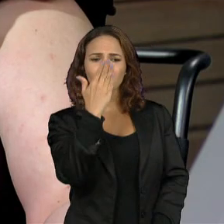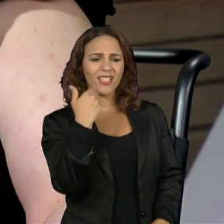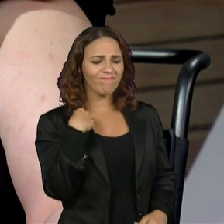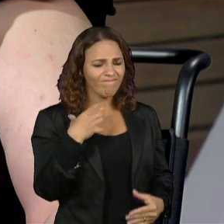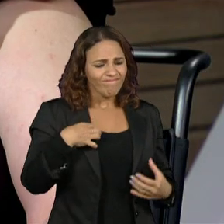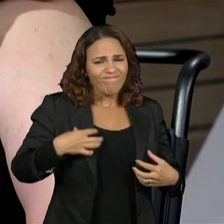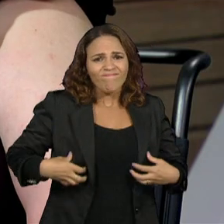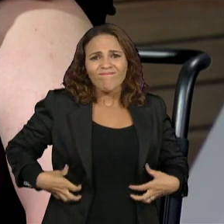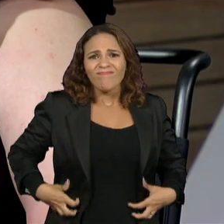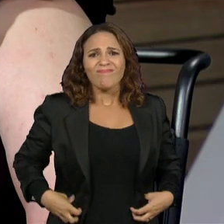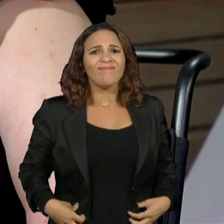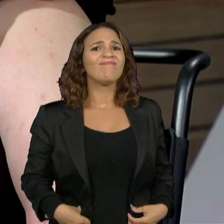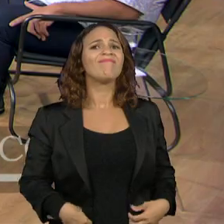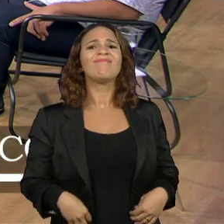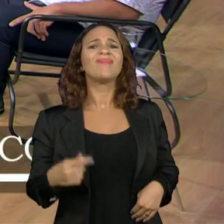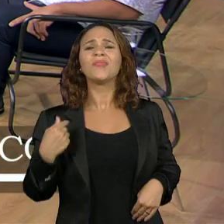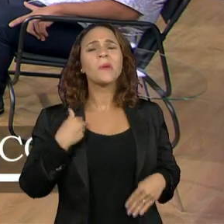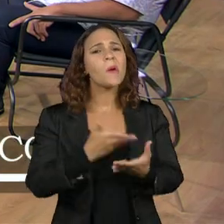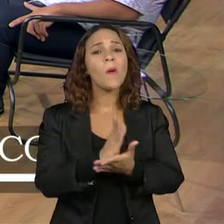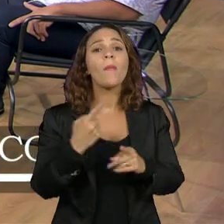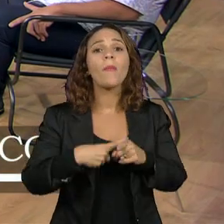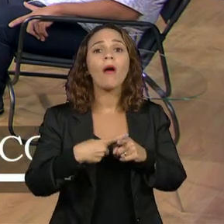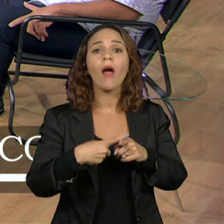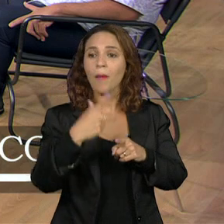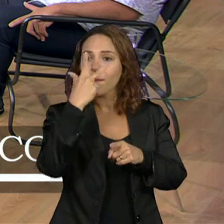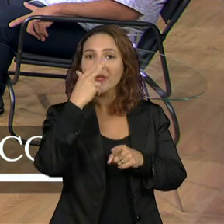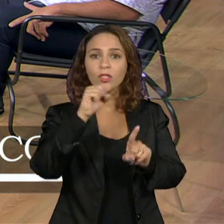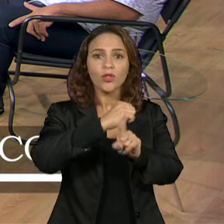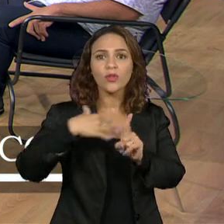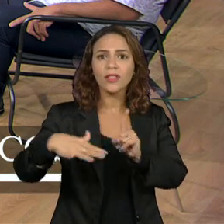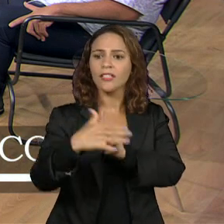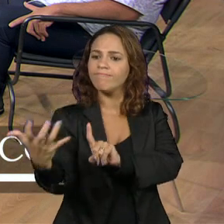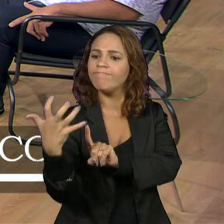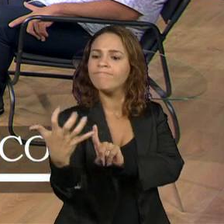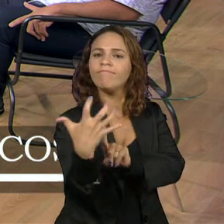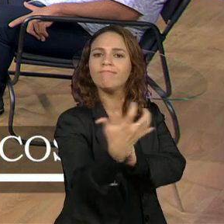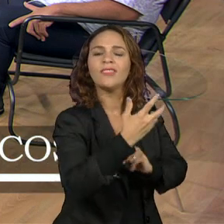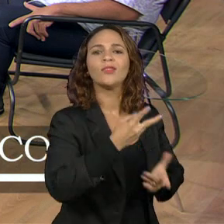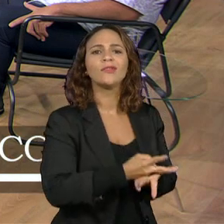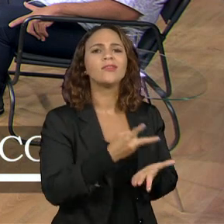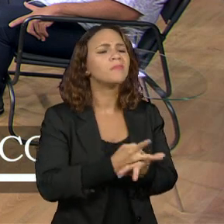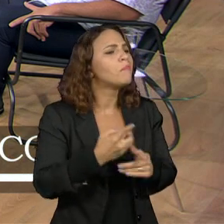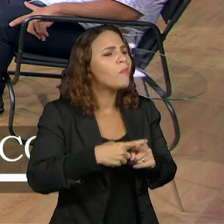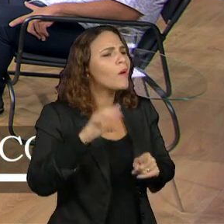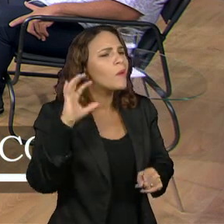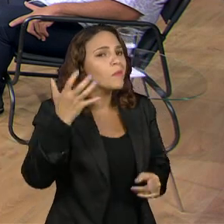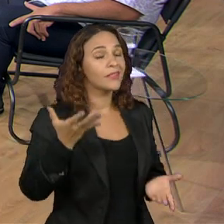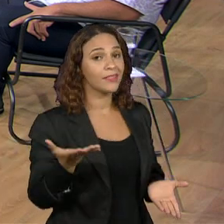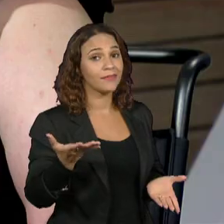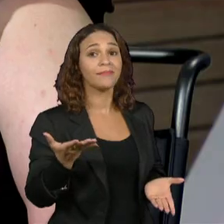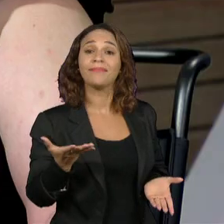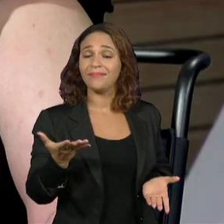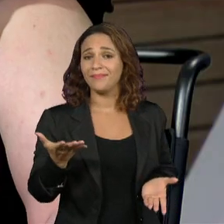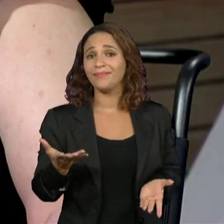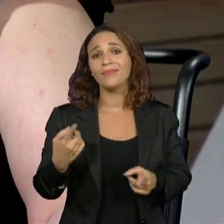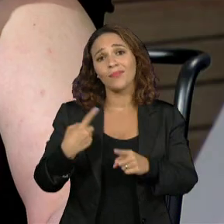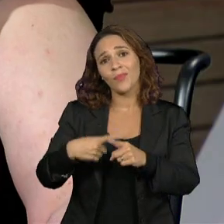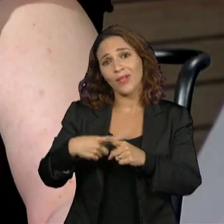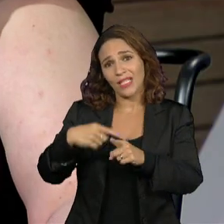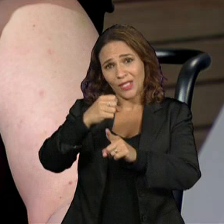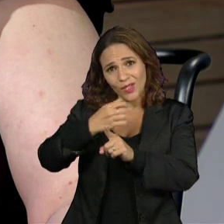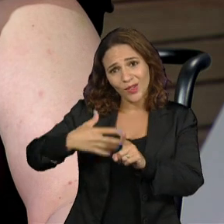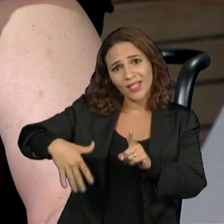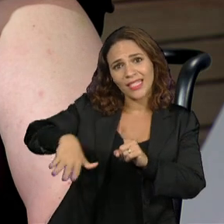insatisfeitas, porque a cobrança continua. Por que isso acontece? A cobrança ela existe muito por conta da